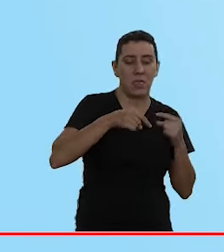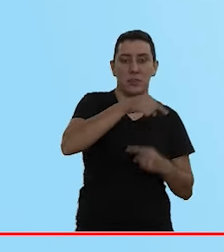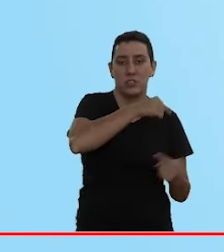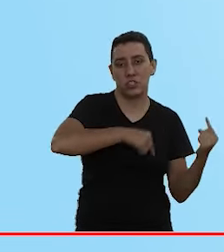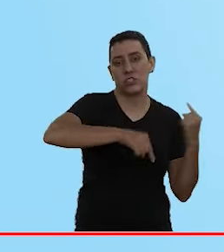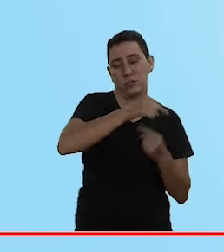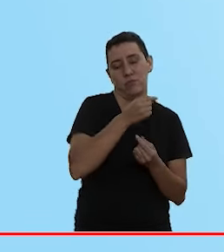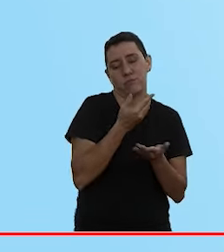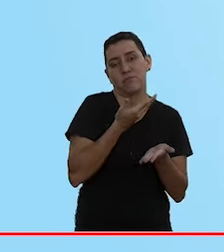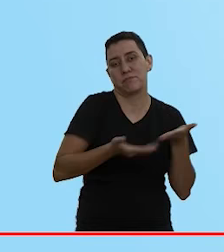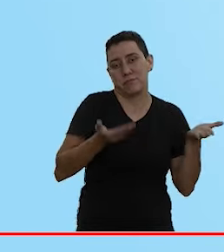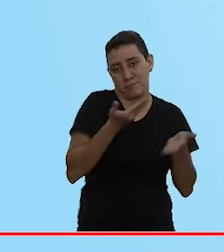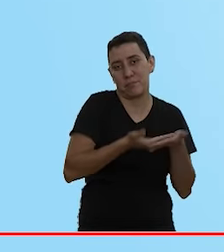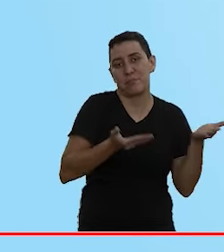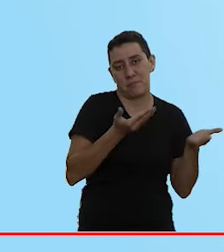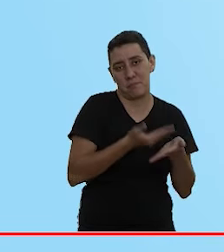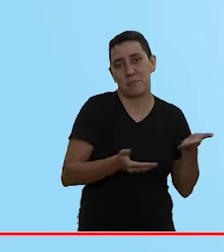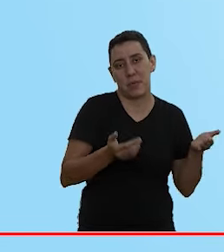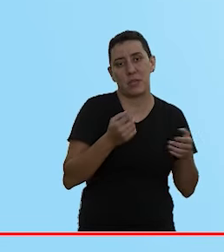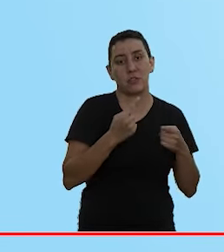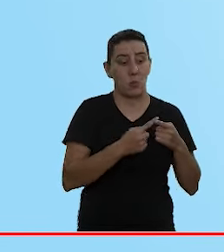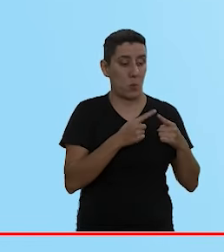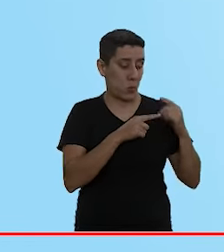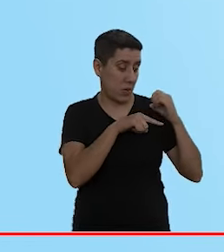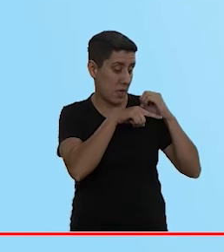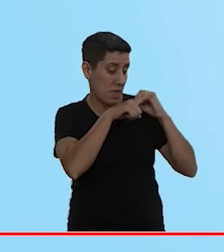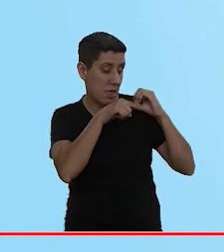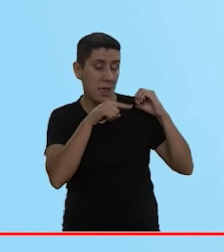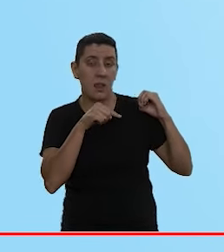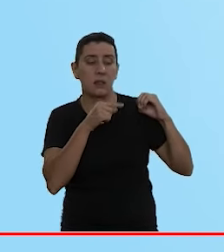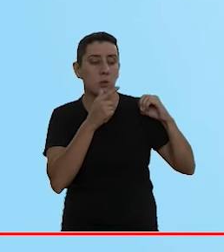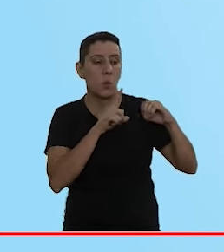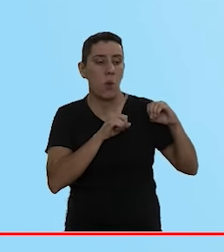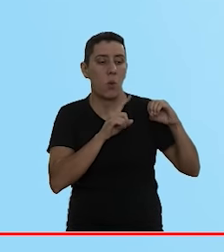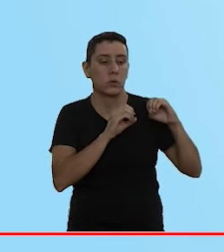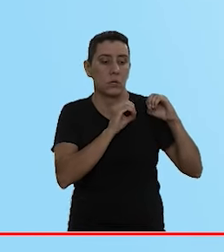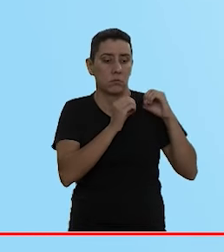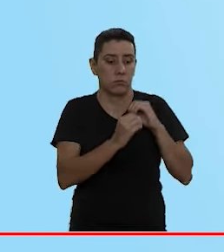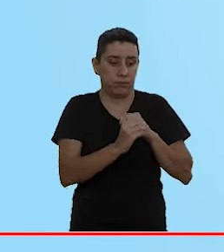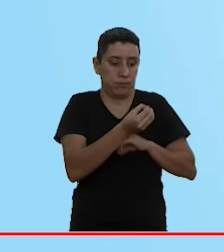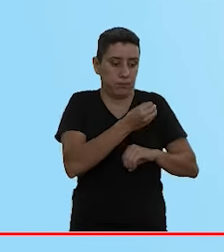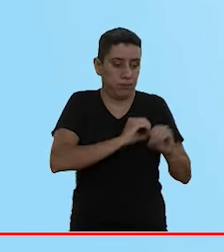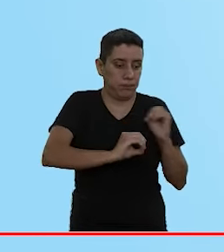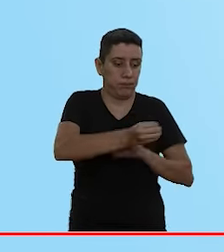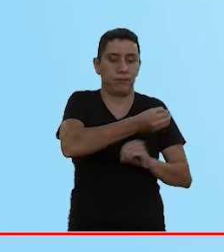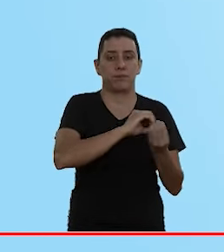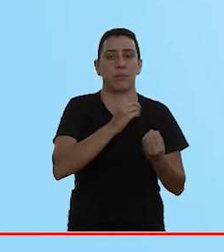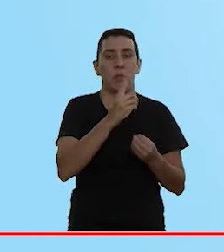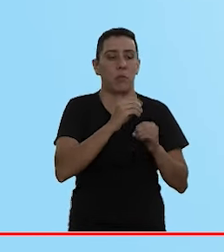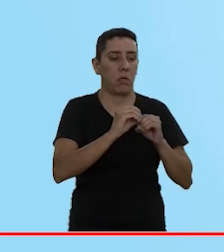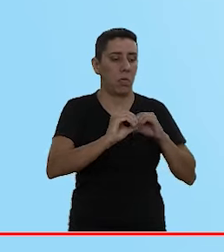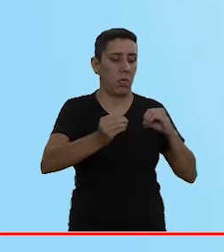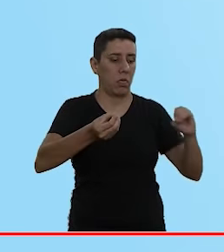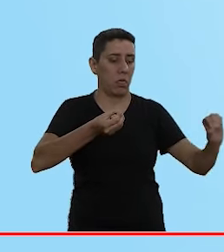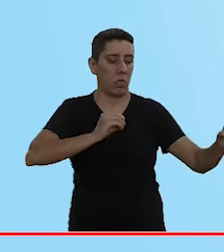né? Porque os elétrons eles não vão fazer o caminho para gerar energia elétrica, sim, eles vão estar migrando ali para o frame.